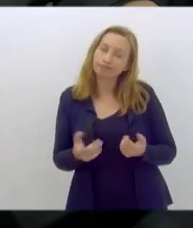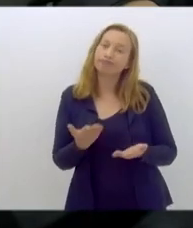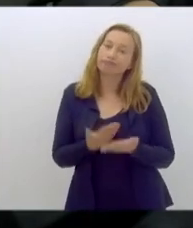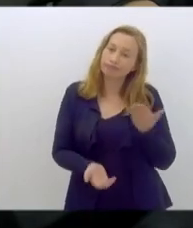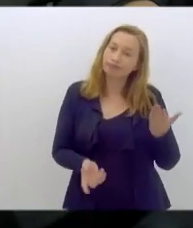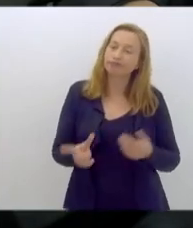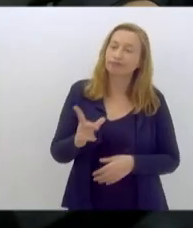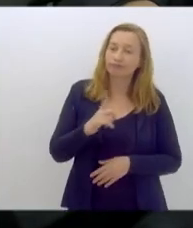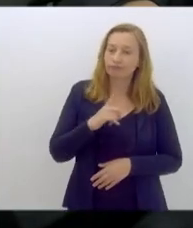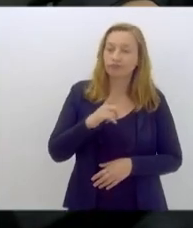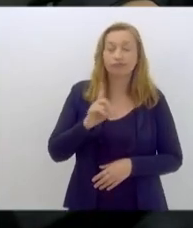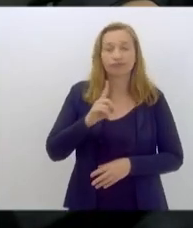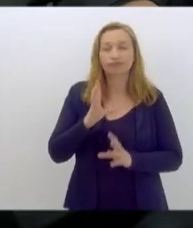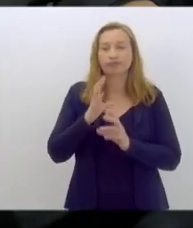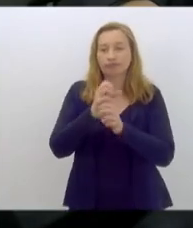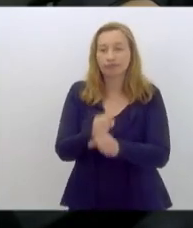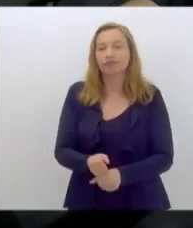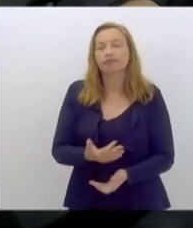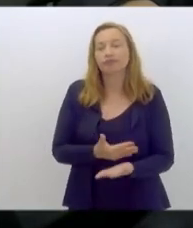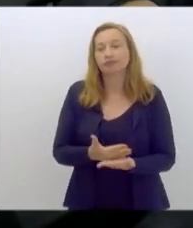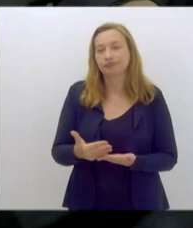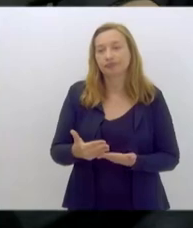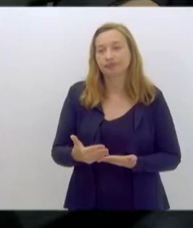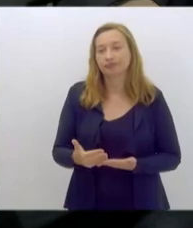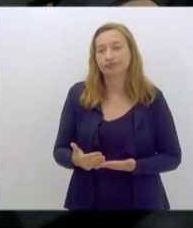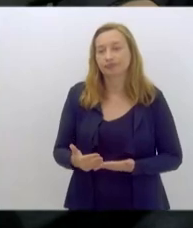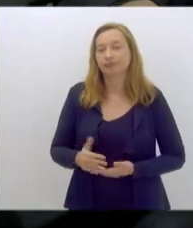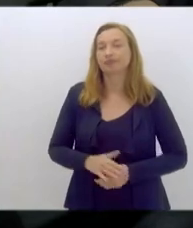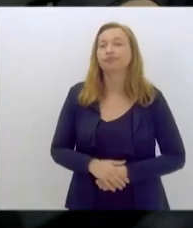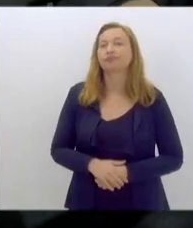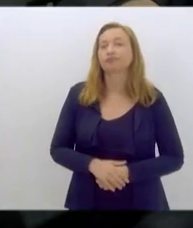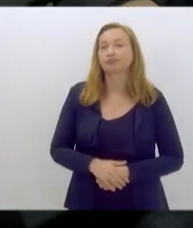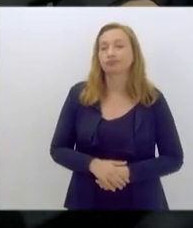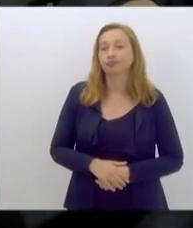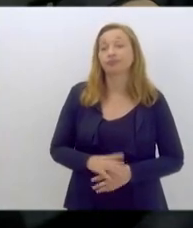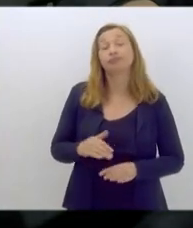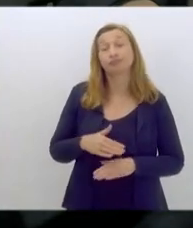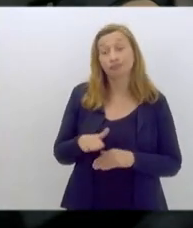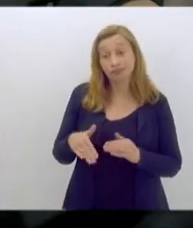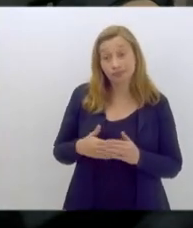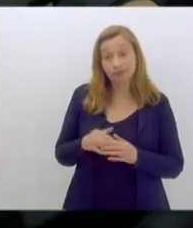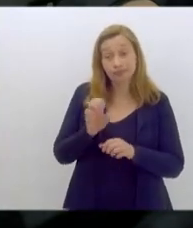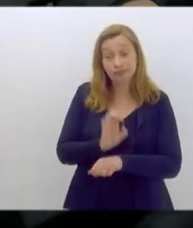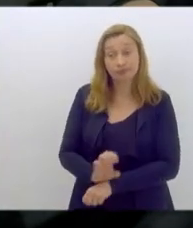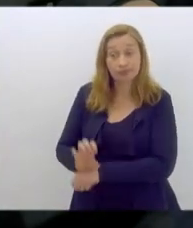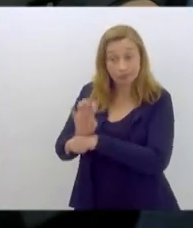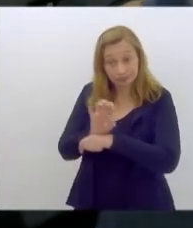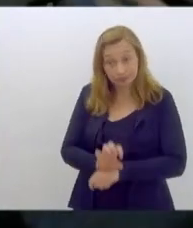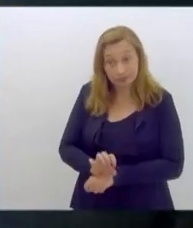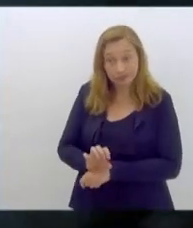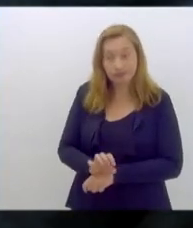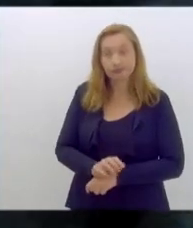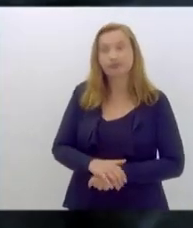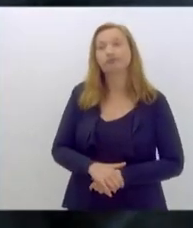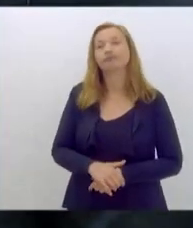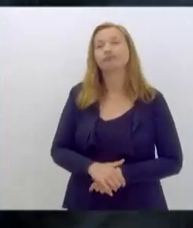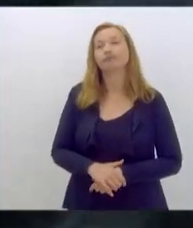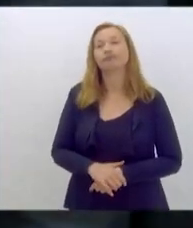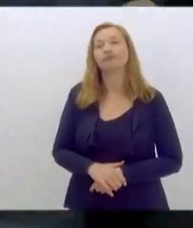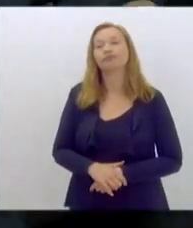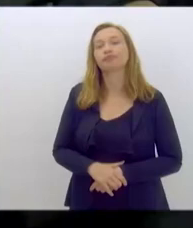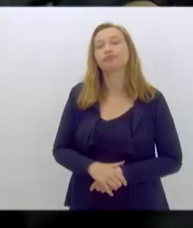como isso não foi calculado inicialmente nos cálculos feitos por todos os estados nós vamos ter